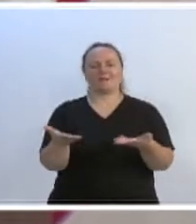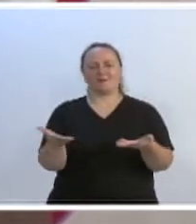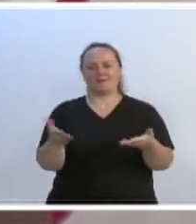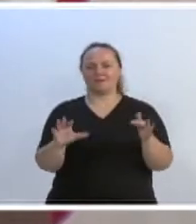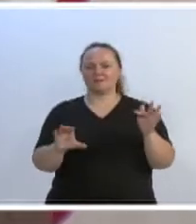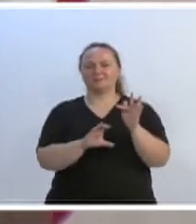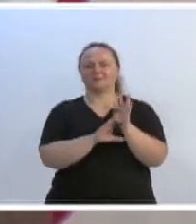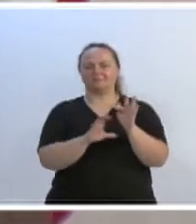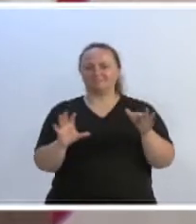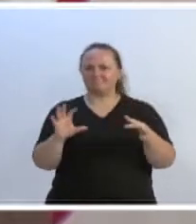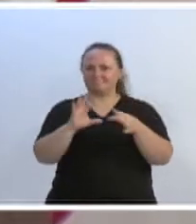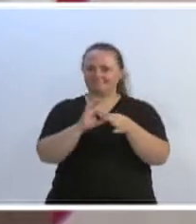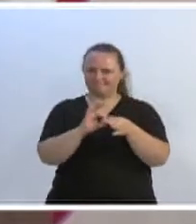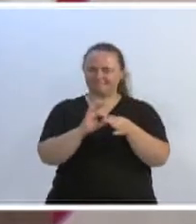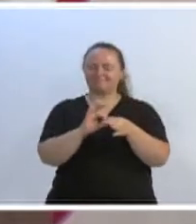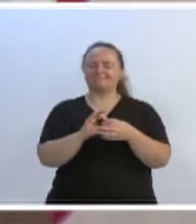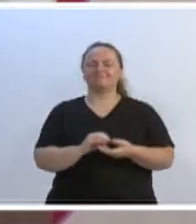aquilo que nos define. Muito obrigado.